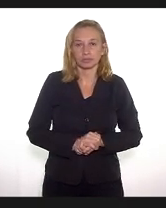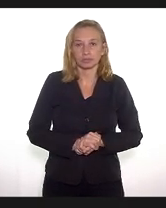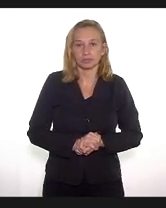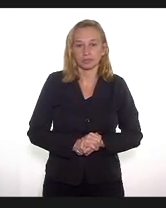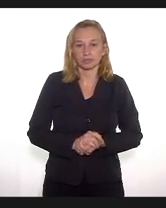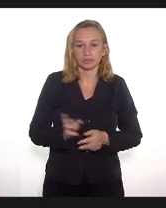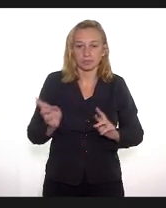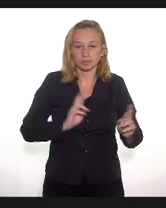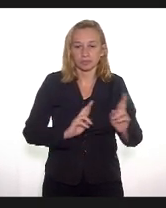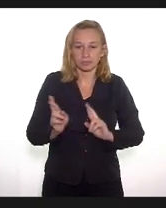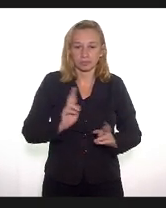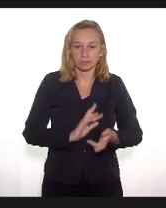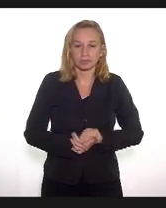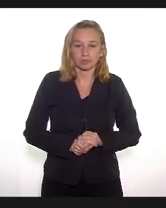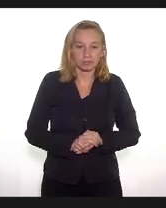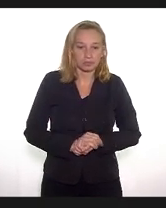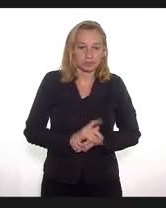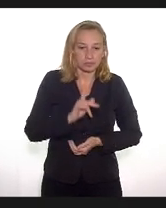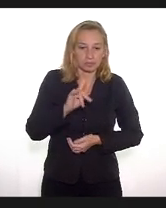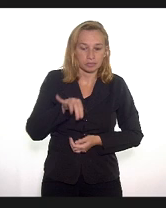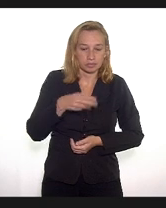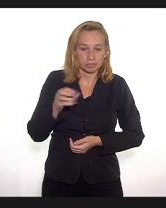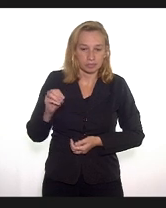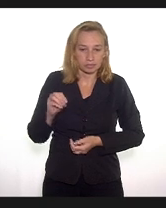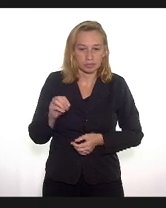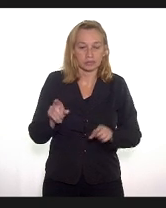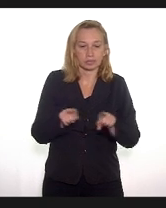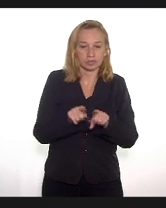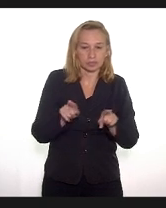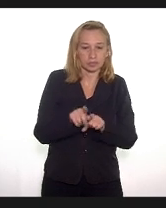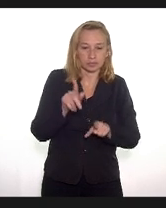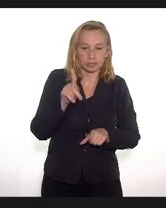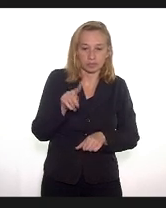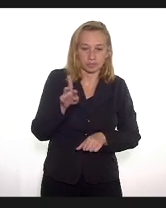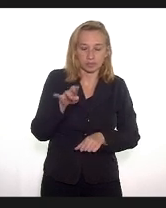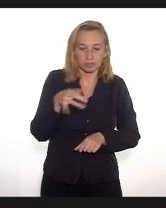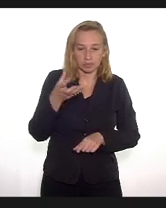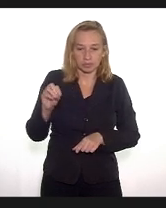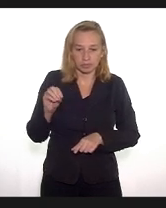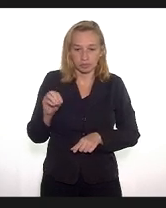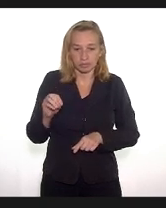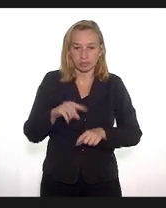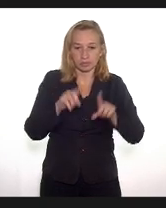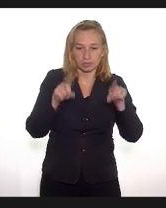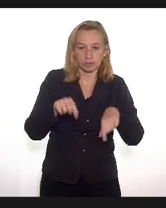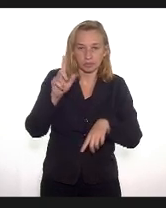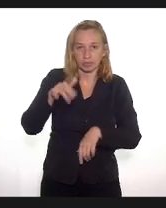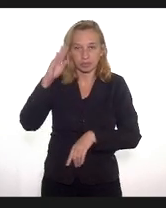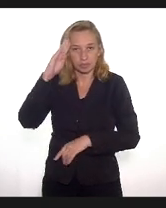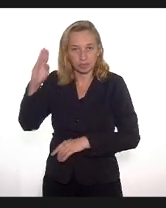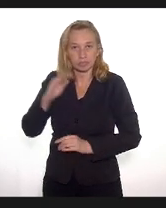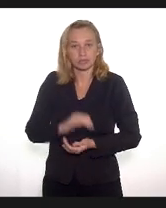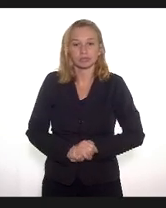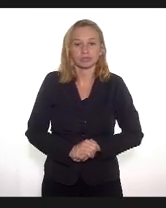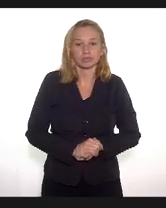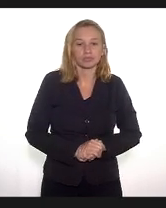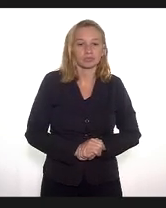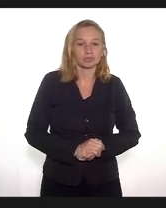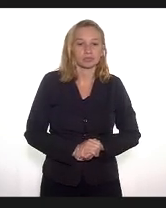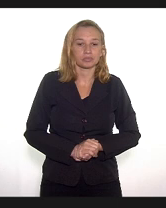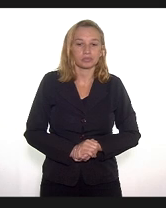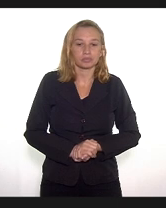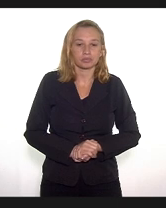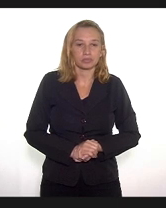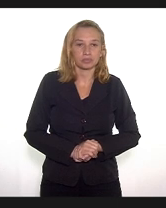à progressão, né, e promoção dos servidores, eu acho isso fundamental. É um